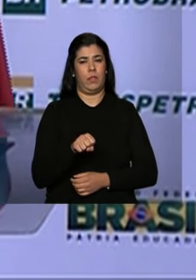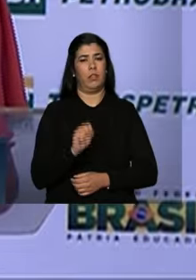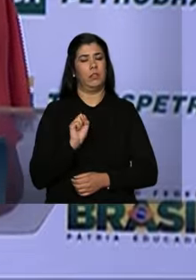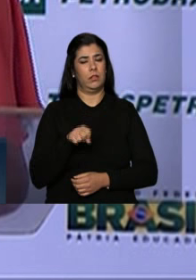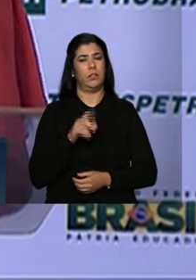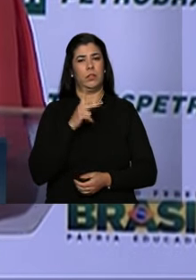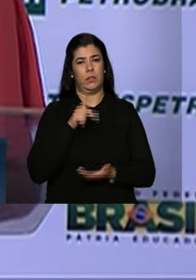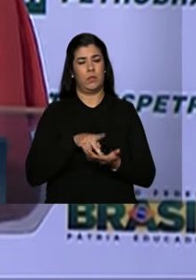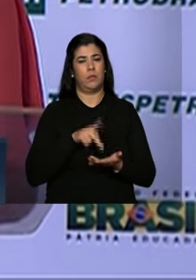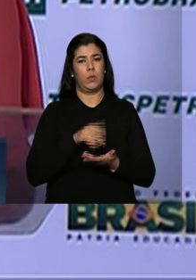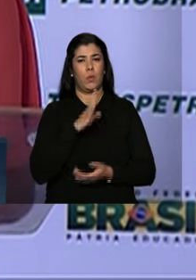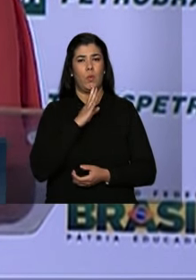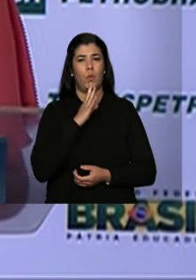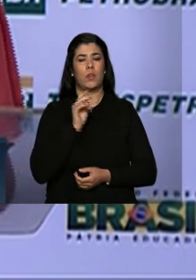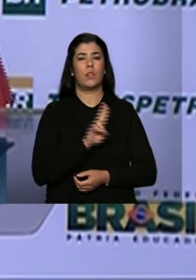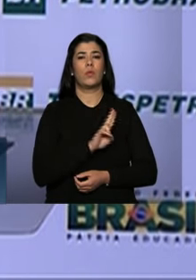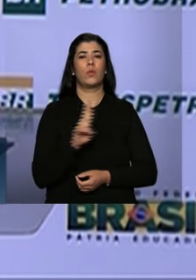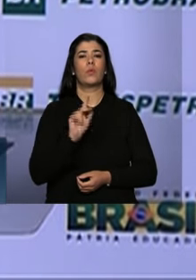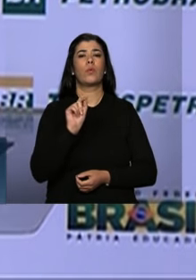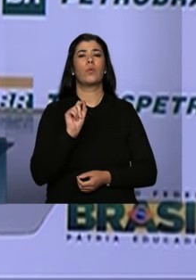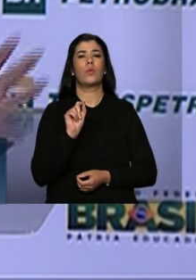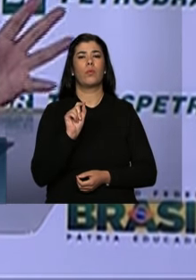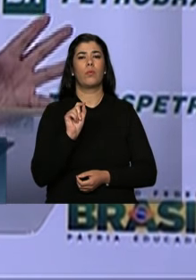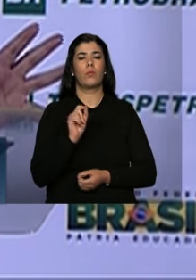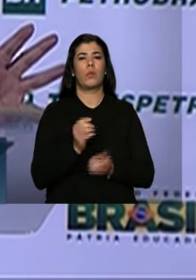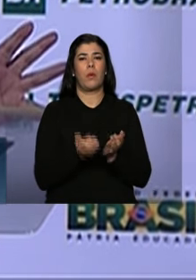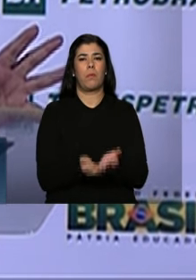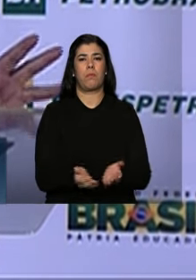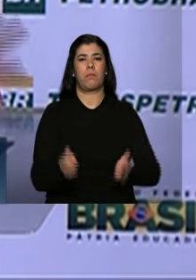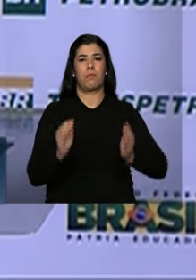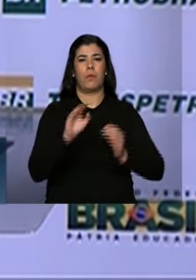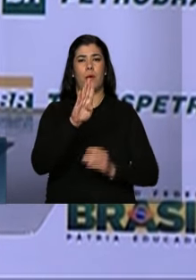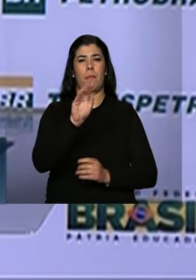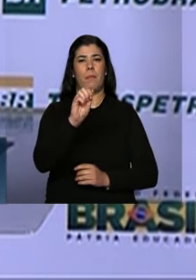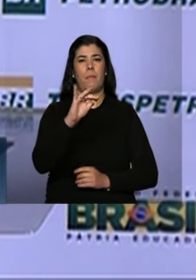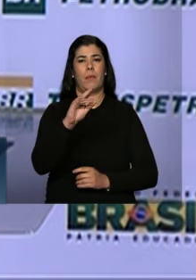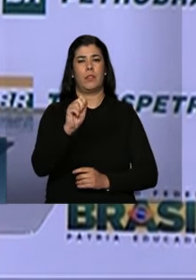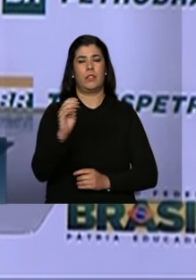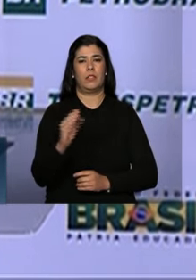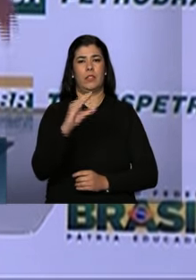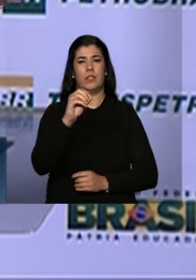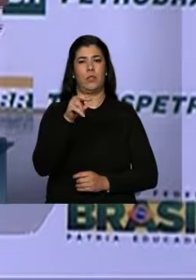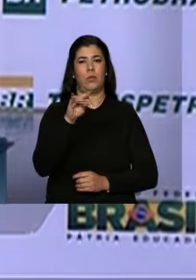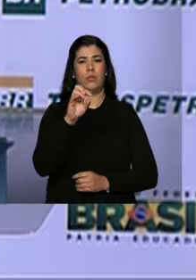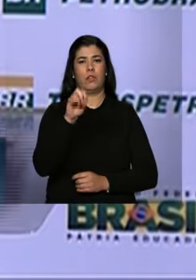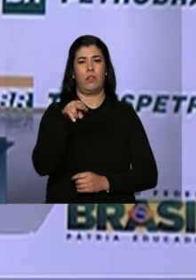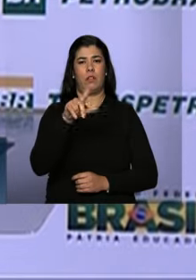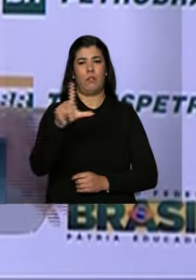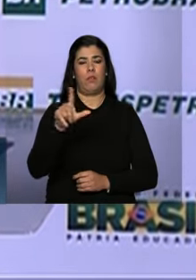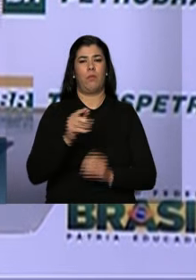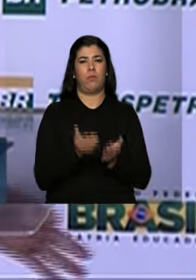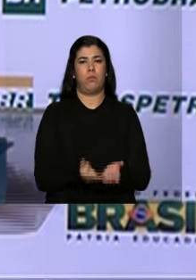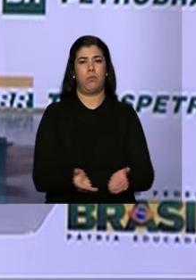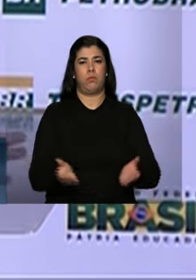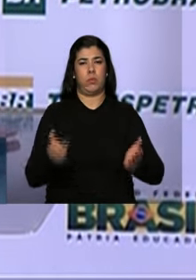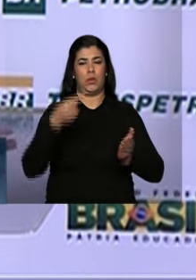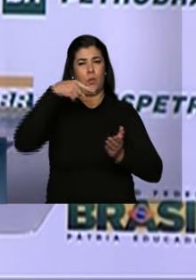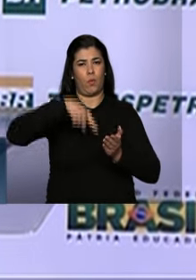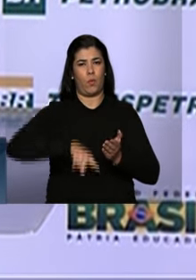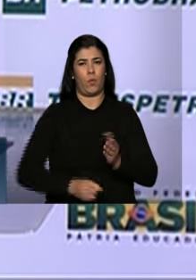conhece a chamada bacia continental brasileira. É ela que